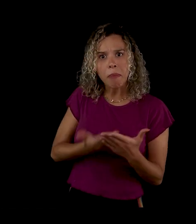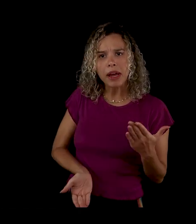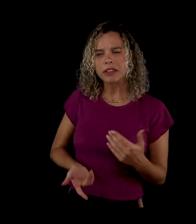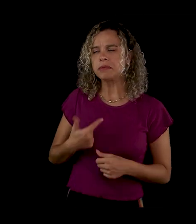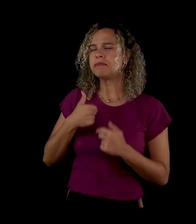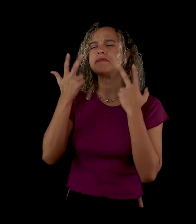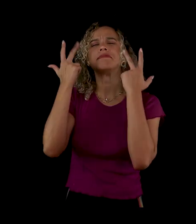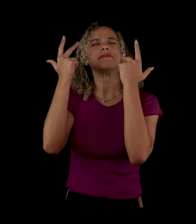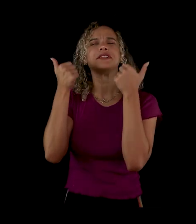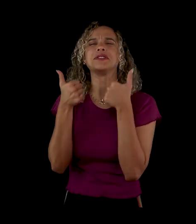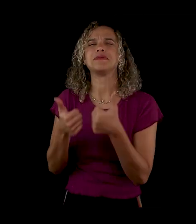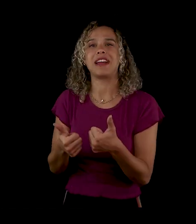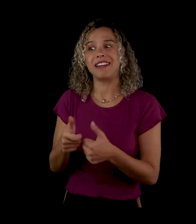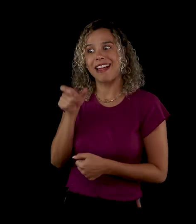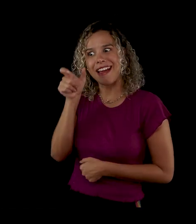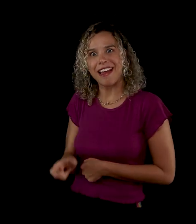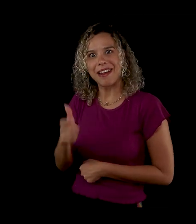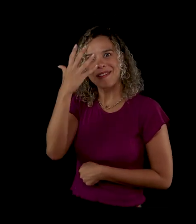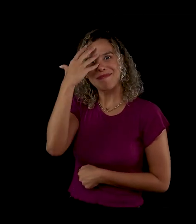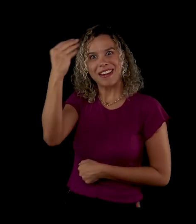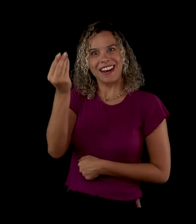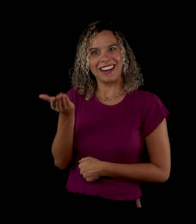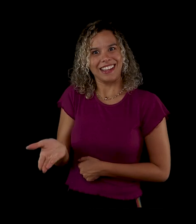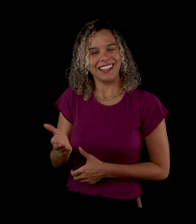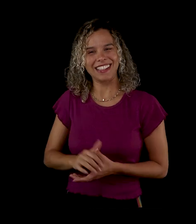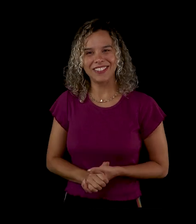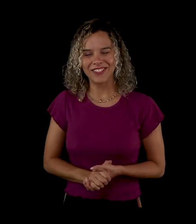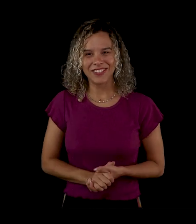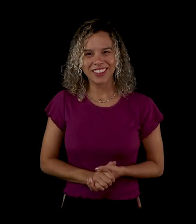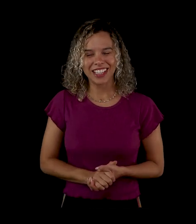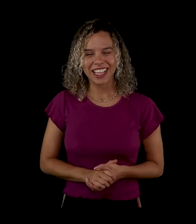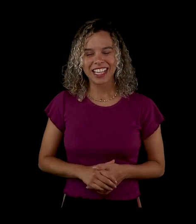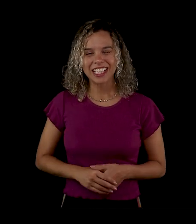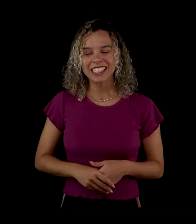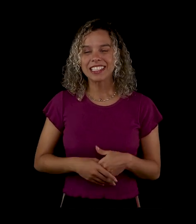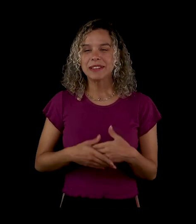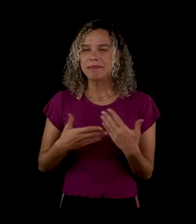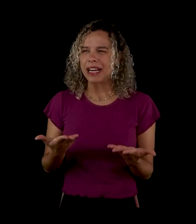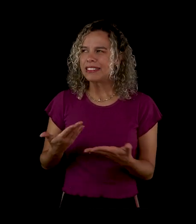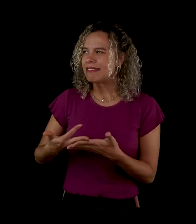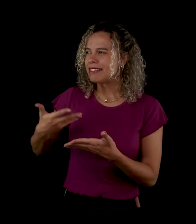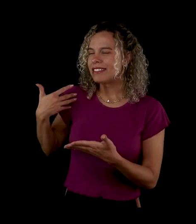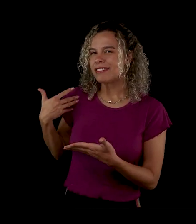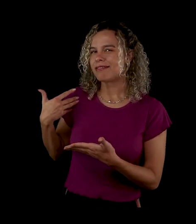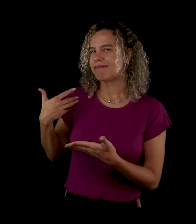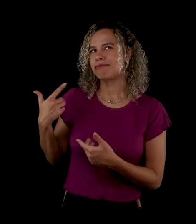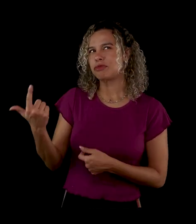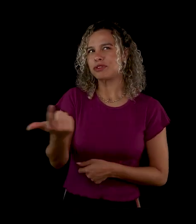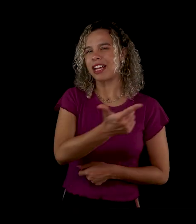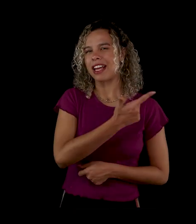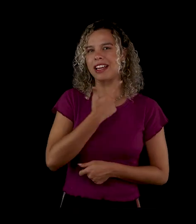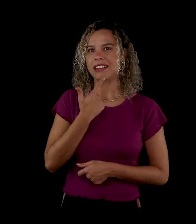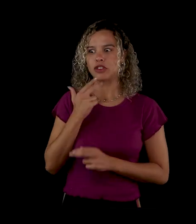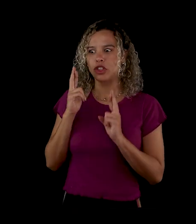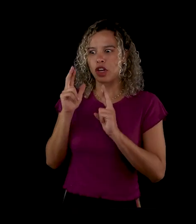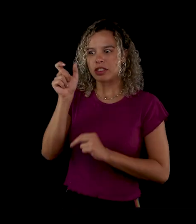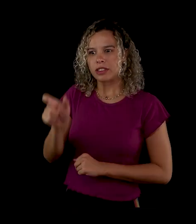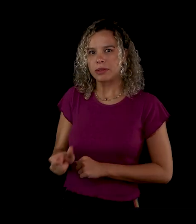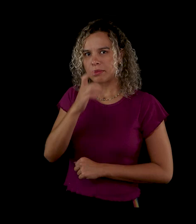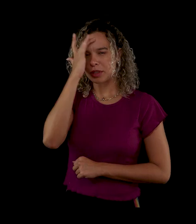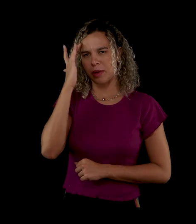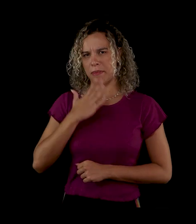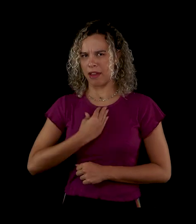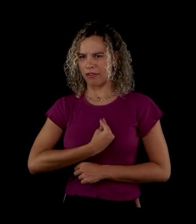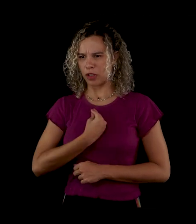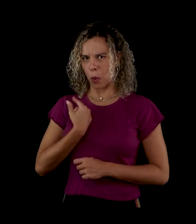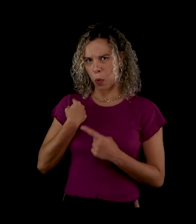gol contra o São Paulo, tudo bem, era ele que marcava. Isso não se repete em momento nenhum, pelo